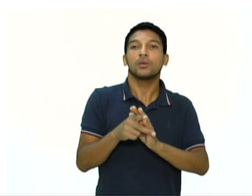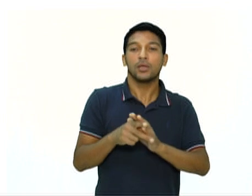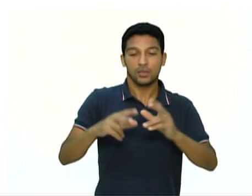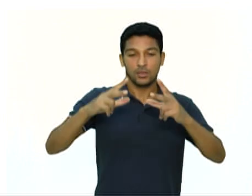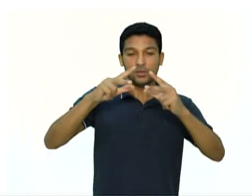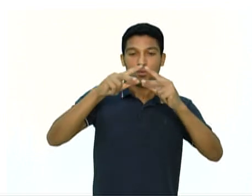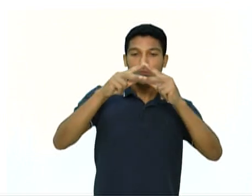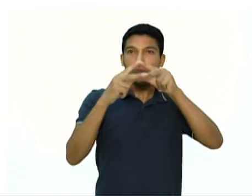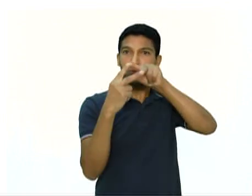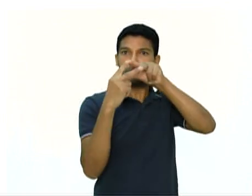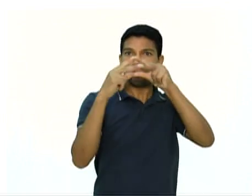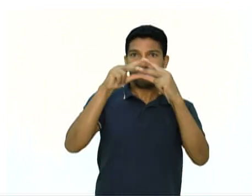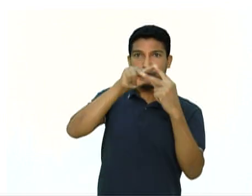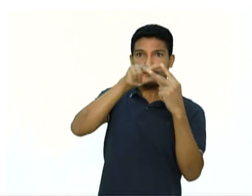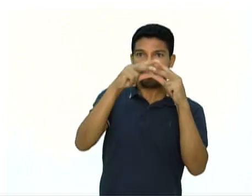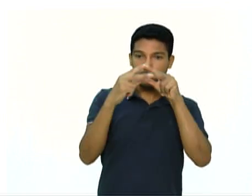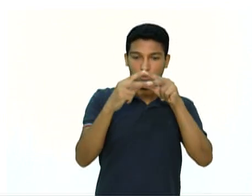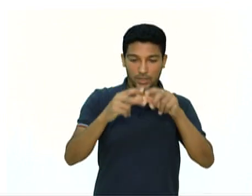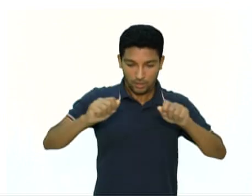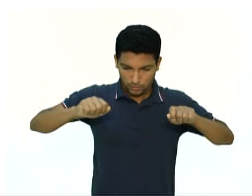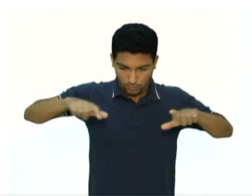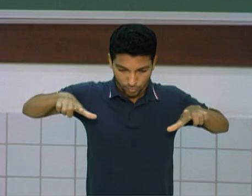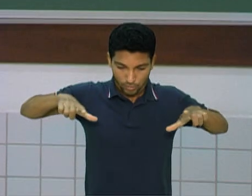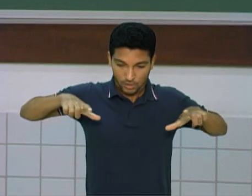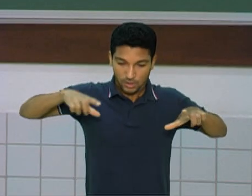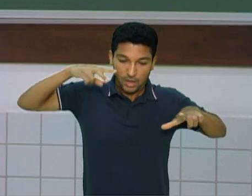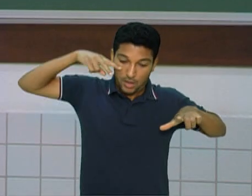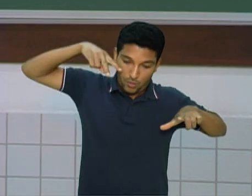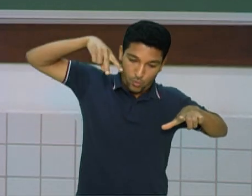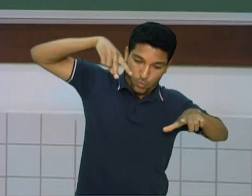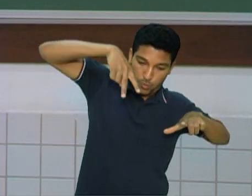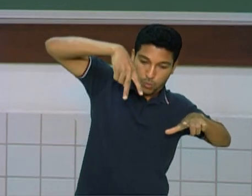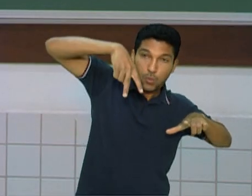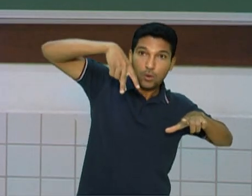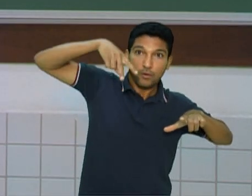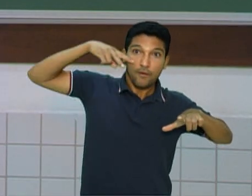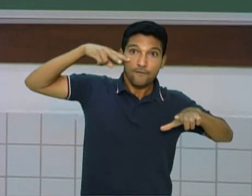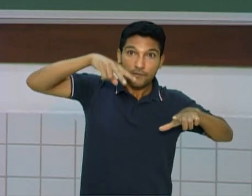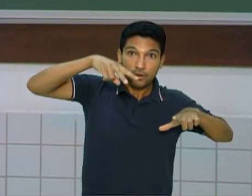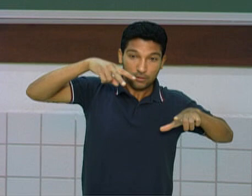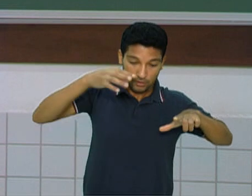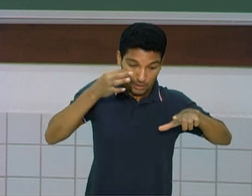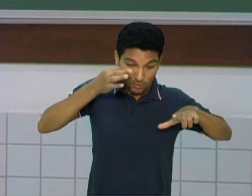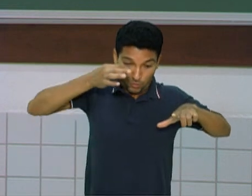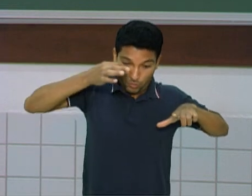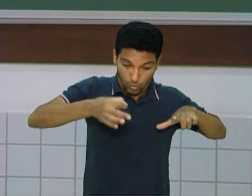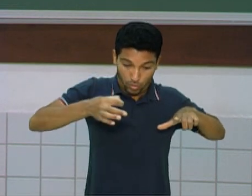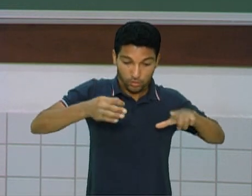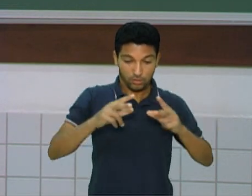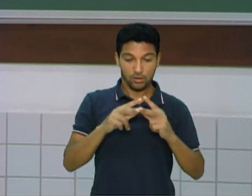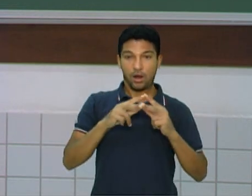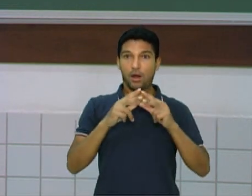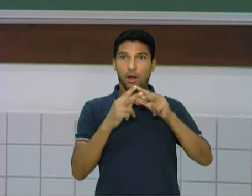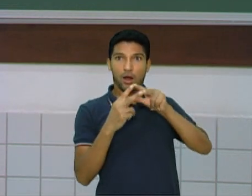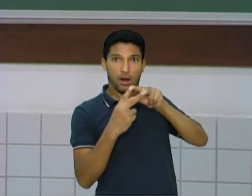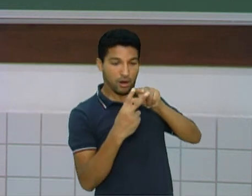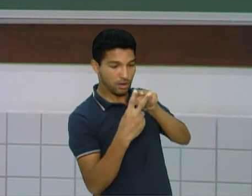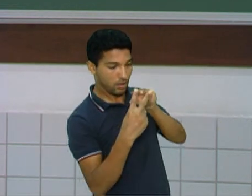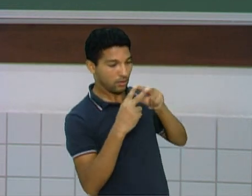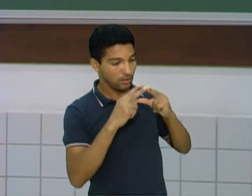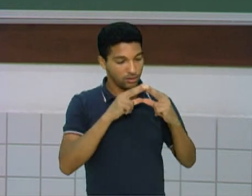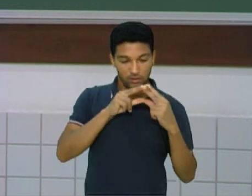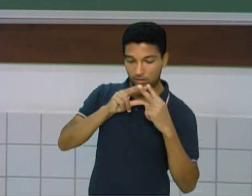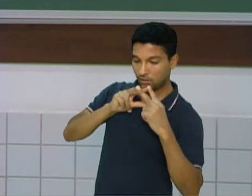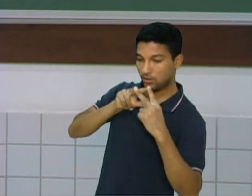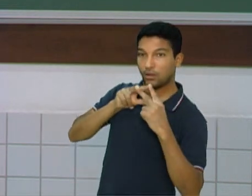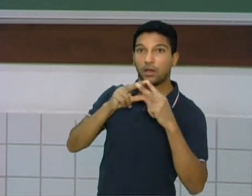vistas ortogonais. Hoje nós vamos continuar trabalhando com essa, né, com esse